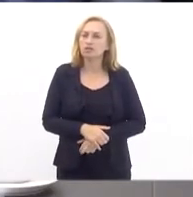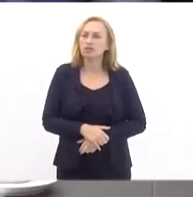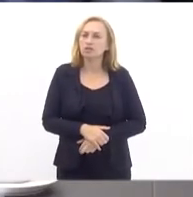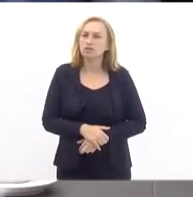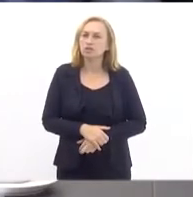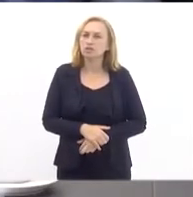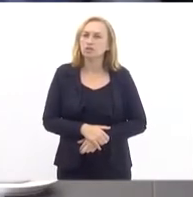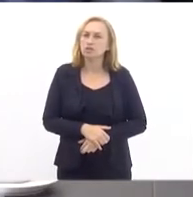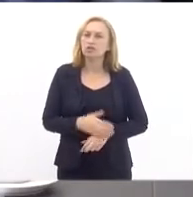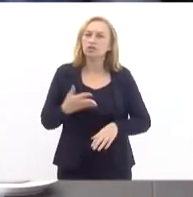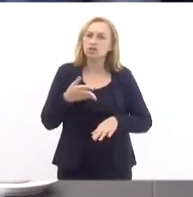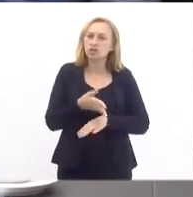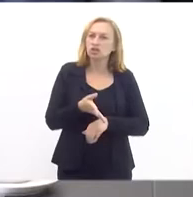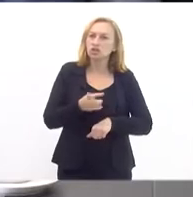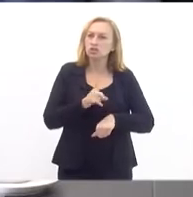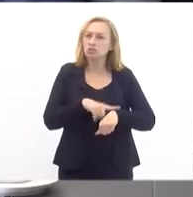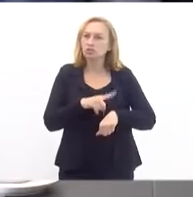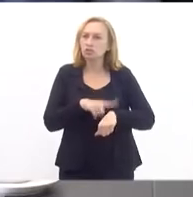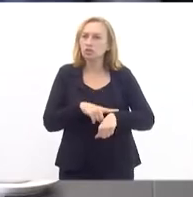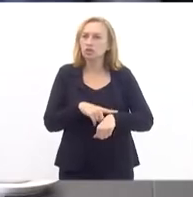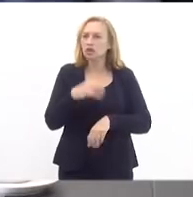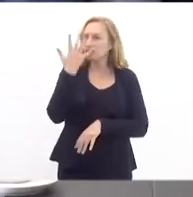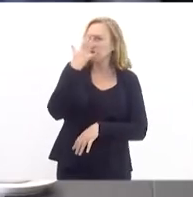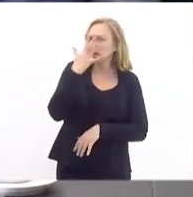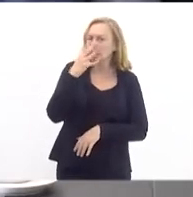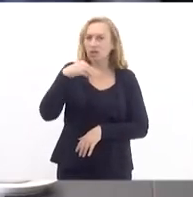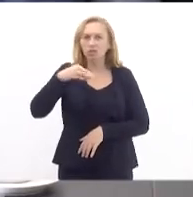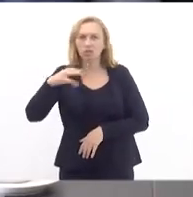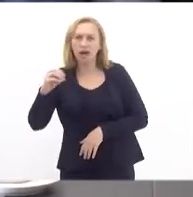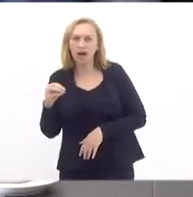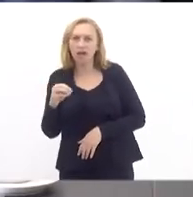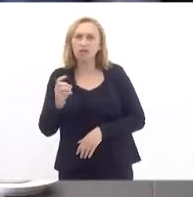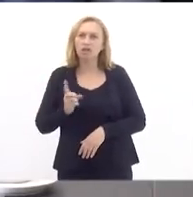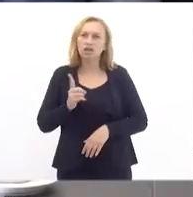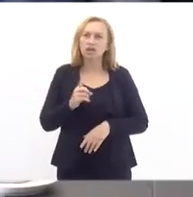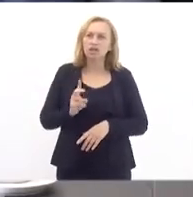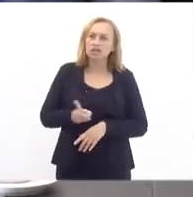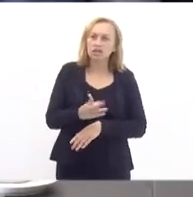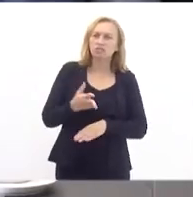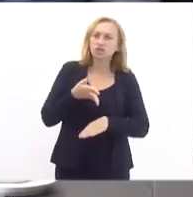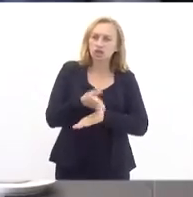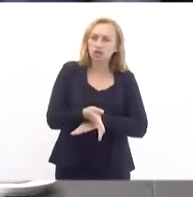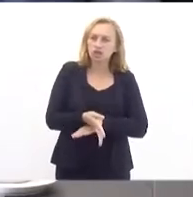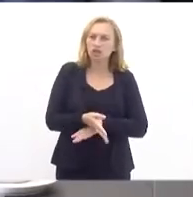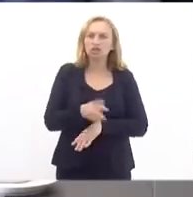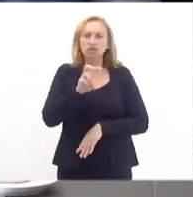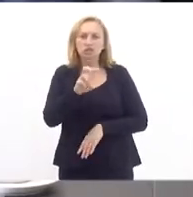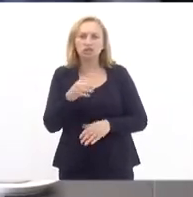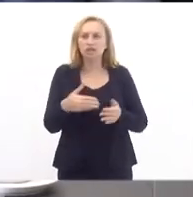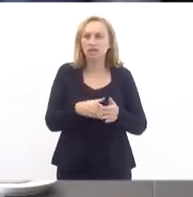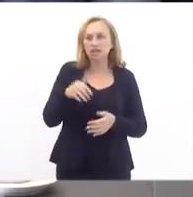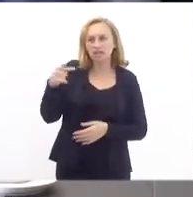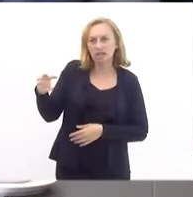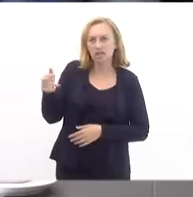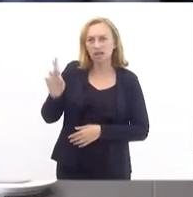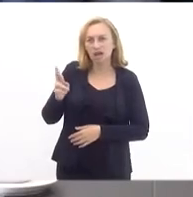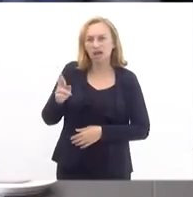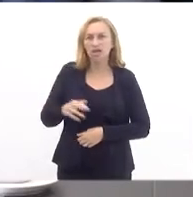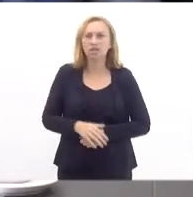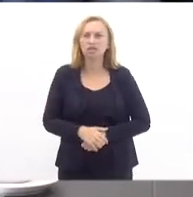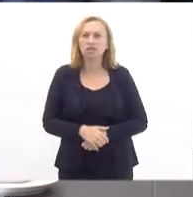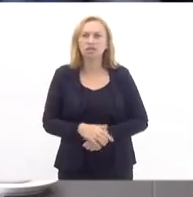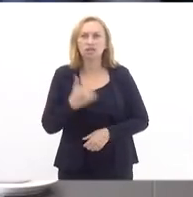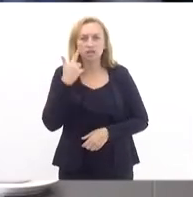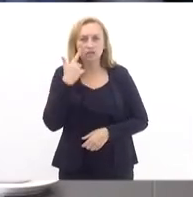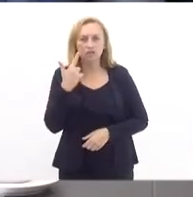chegando a esse ponto, era fevereiro, março, a gente sempre chegando a essa indefinição de R$5 para R$7, a gente fez